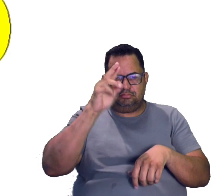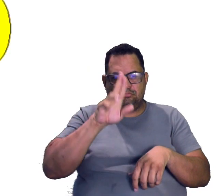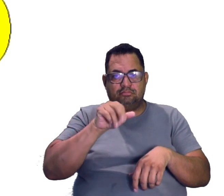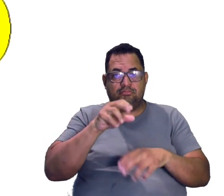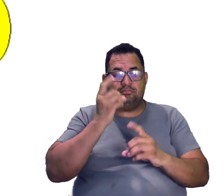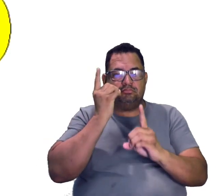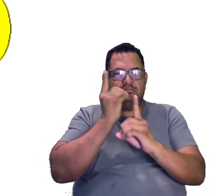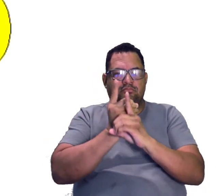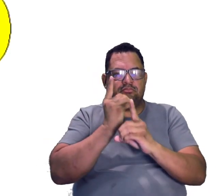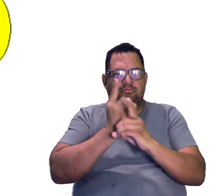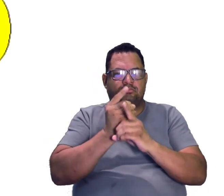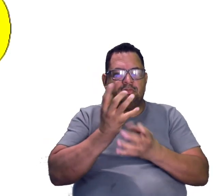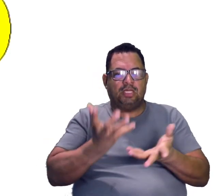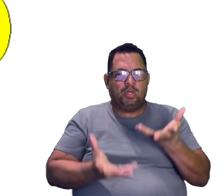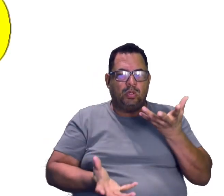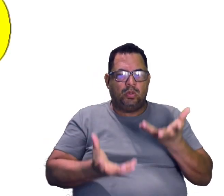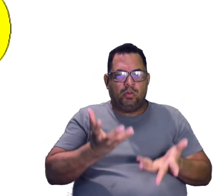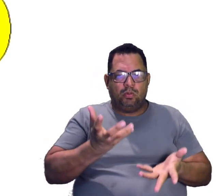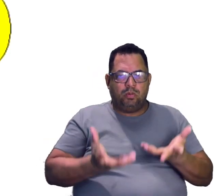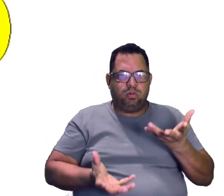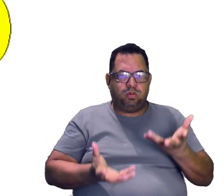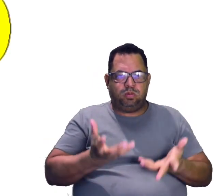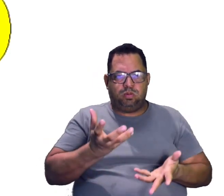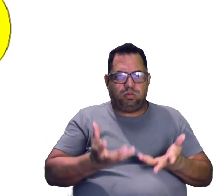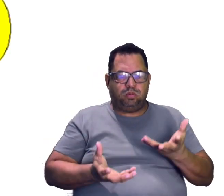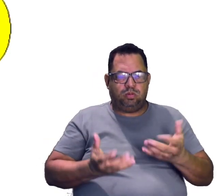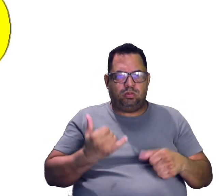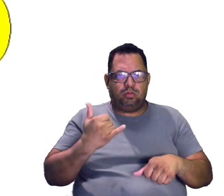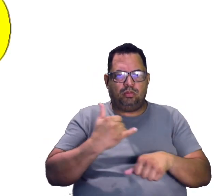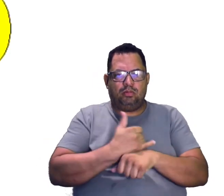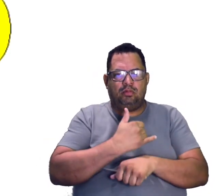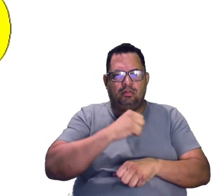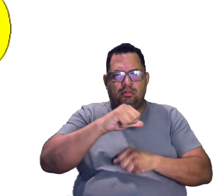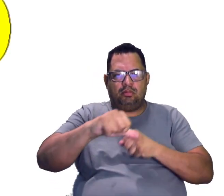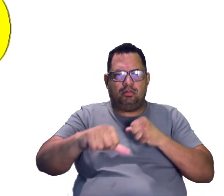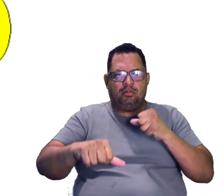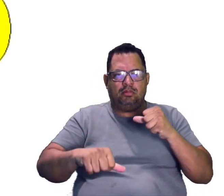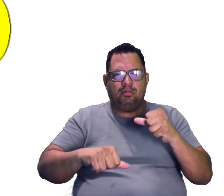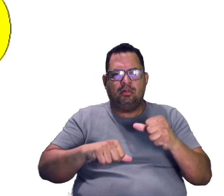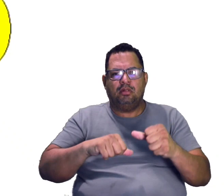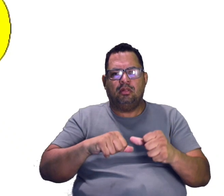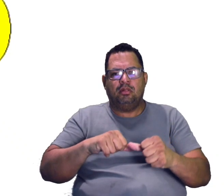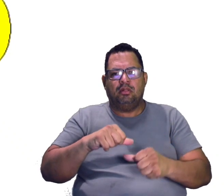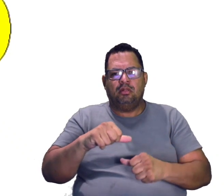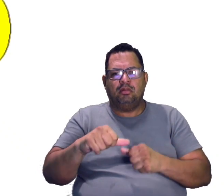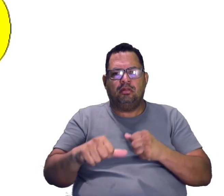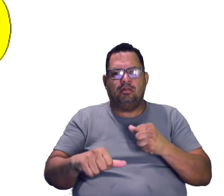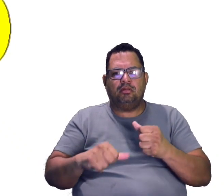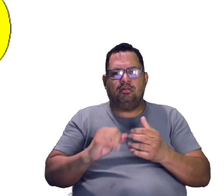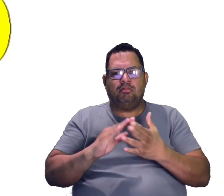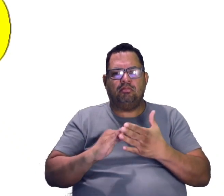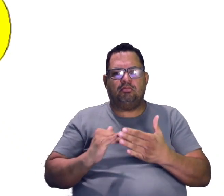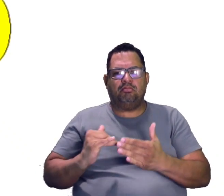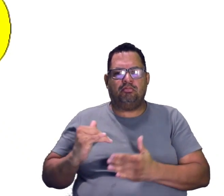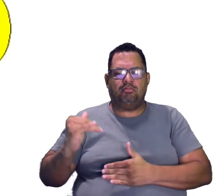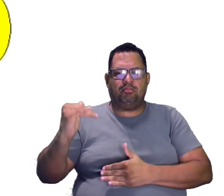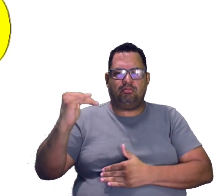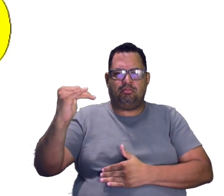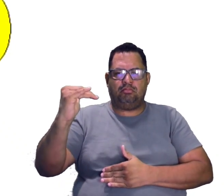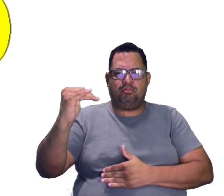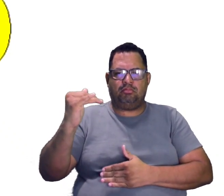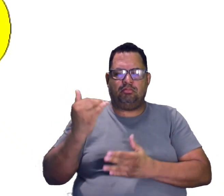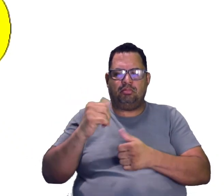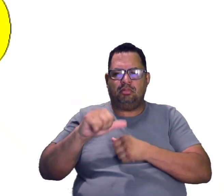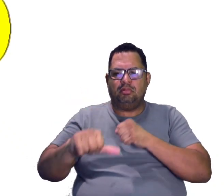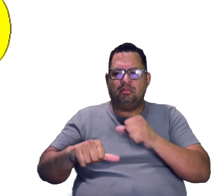da ação do fogo, esse metal seria transmutado e elevado a